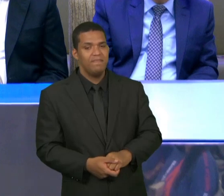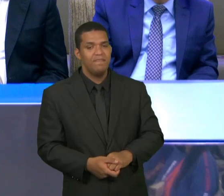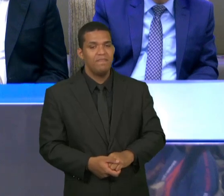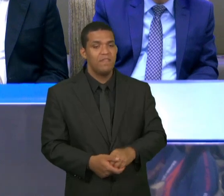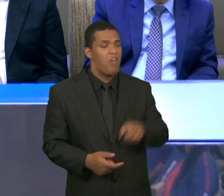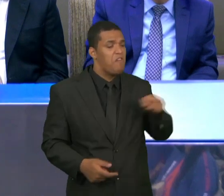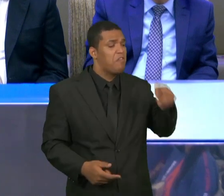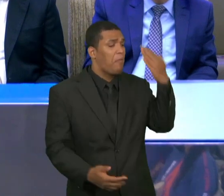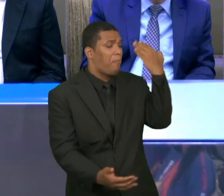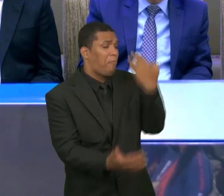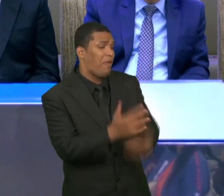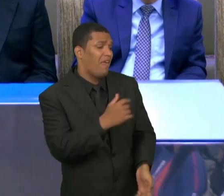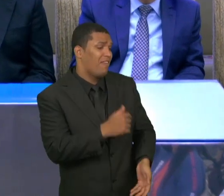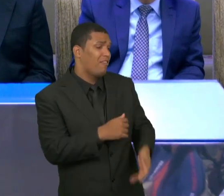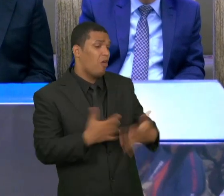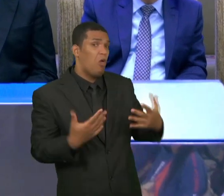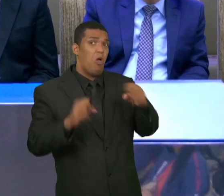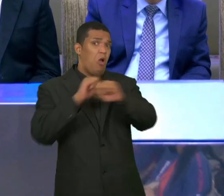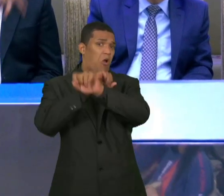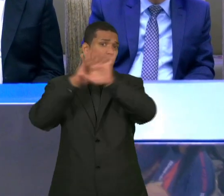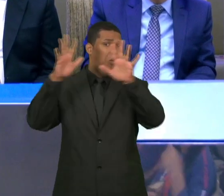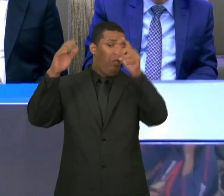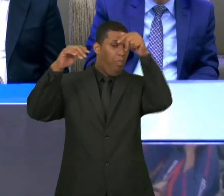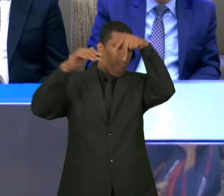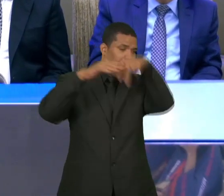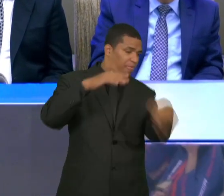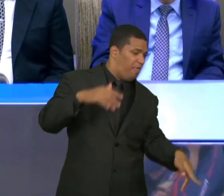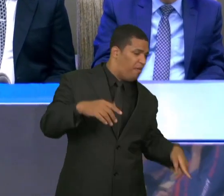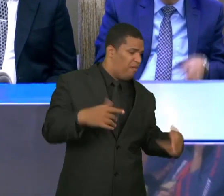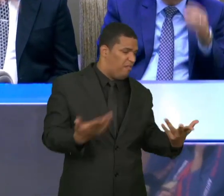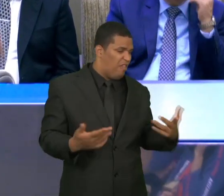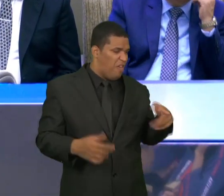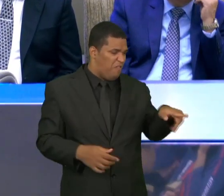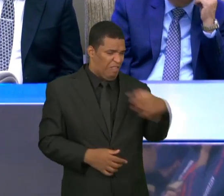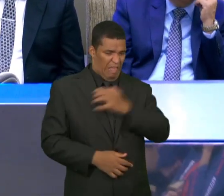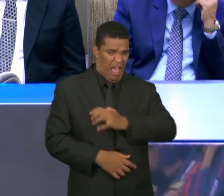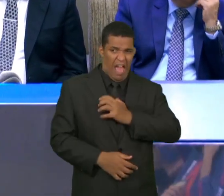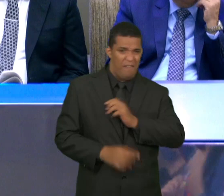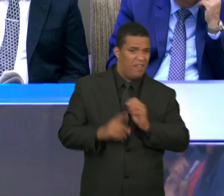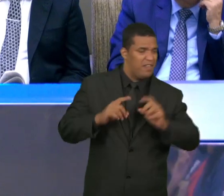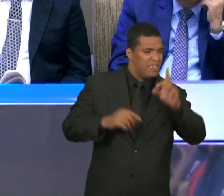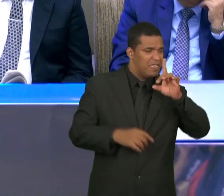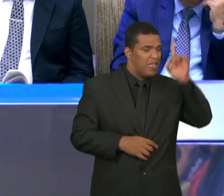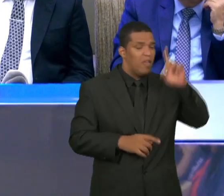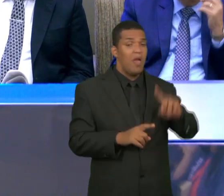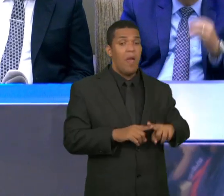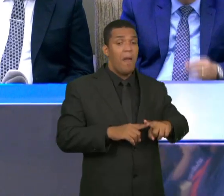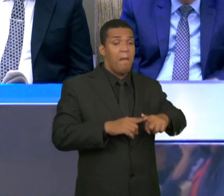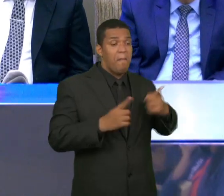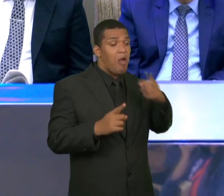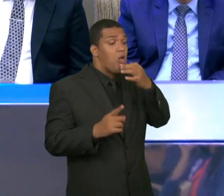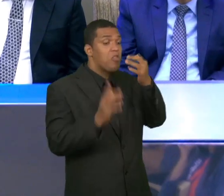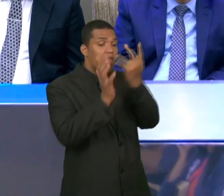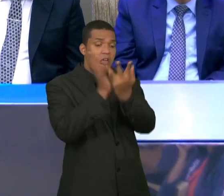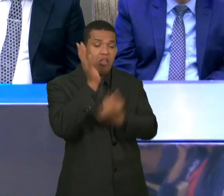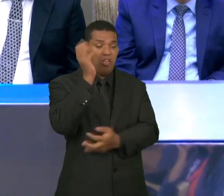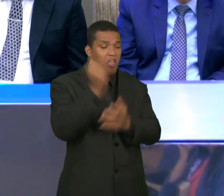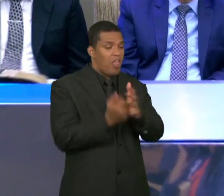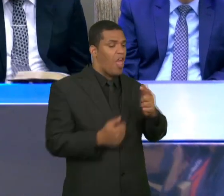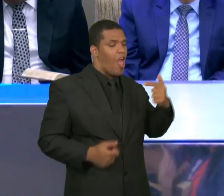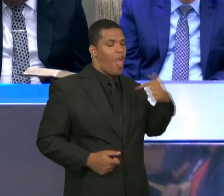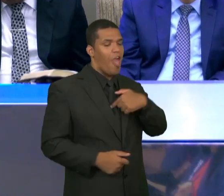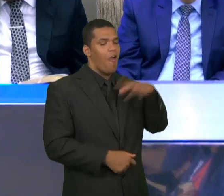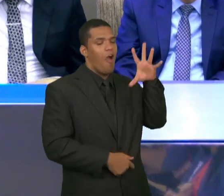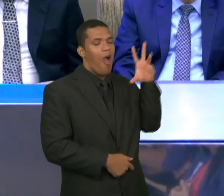que perdeu a glória, se revoltou contra Deus, não tem mais escape. Mas debaixo do sangue de Jesus, eu vou